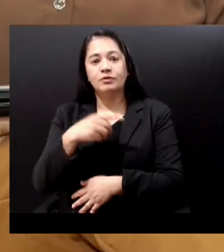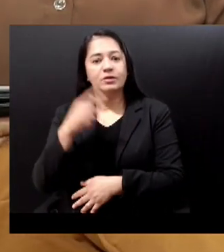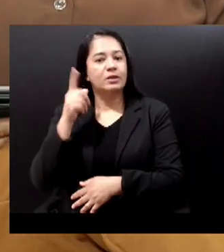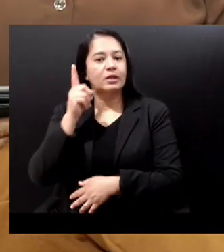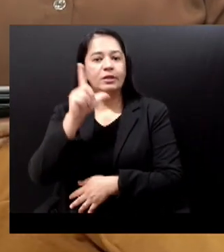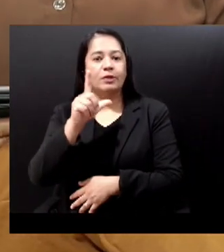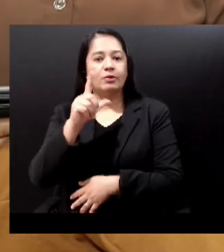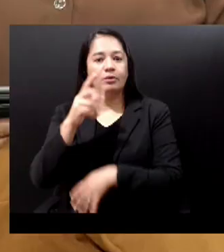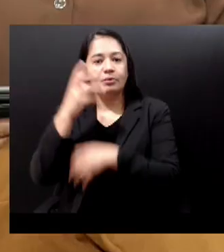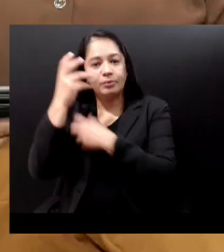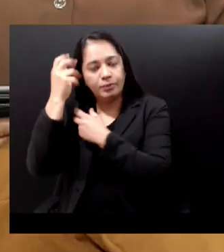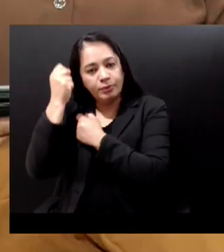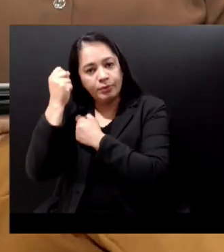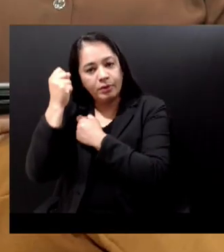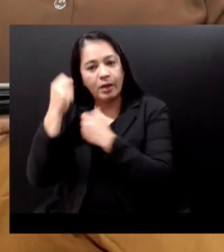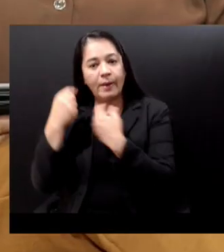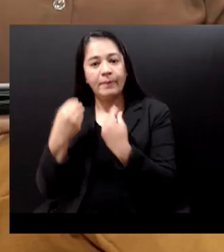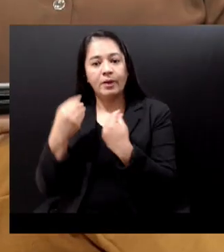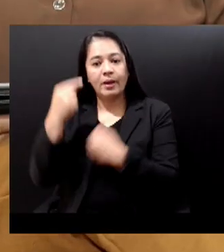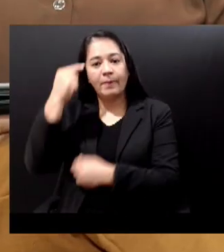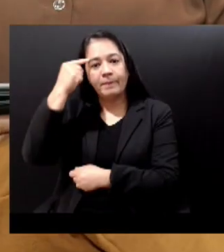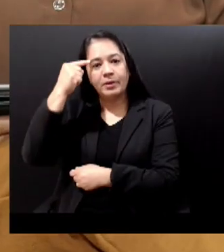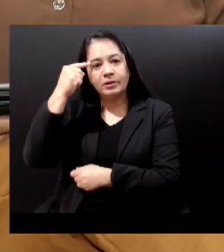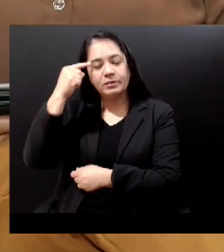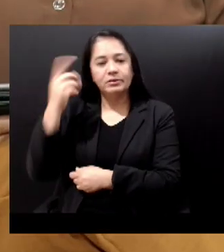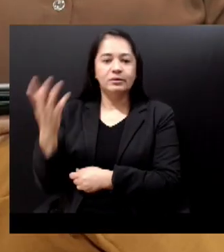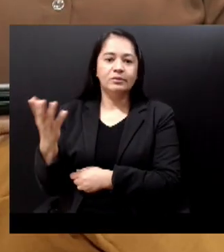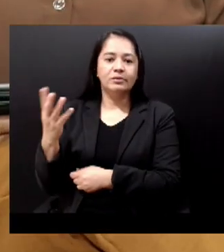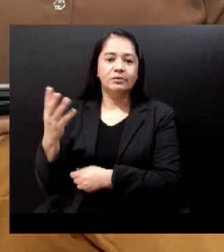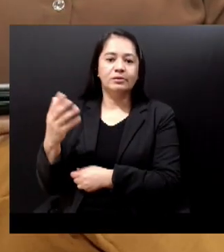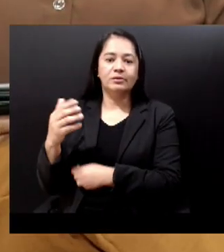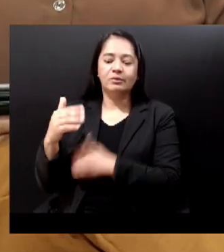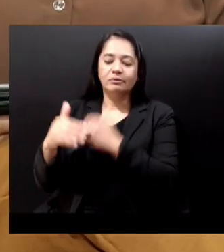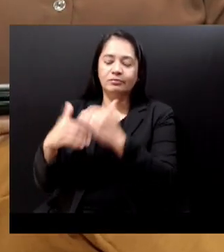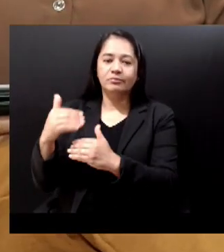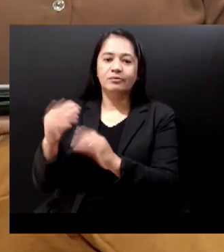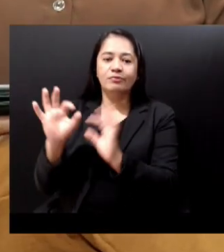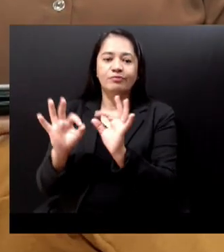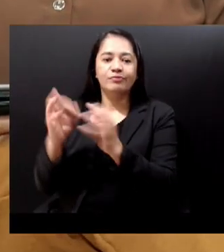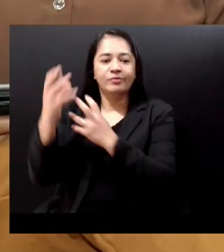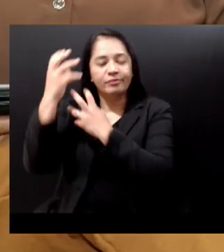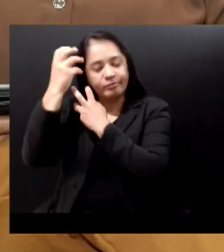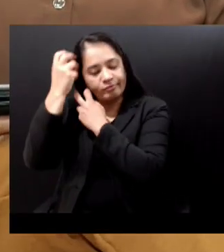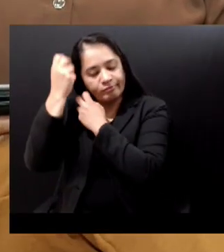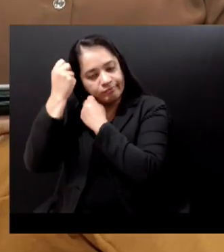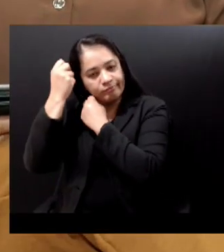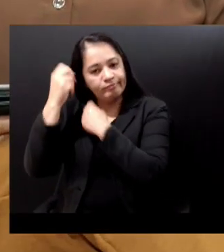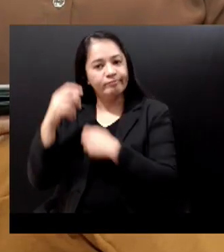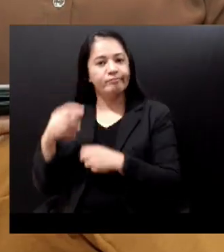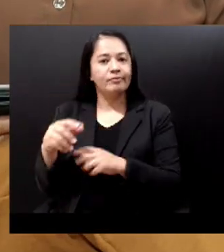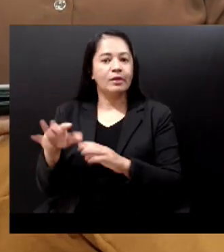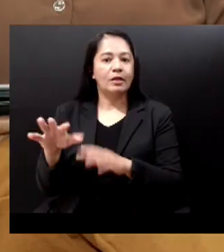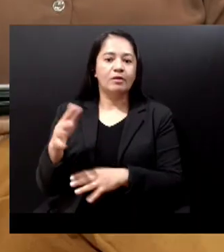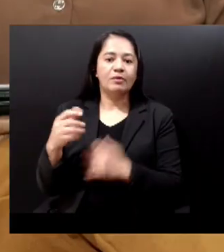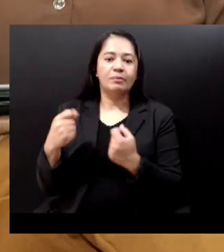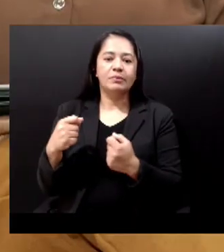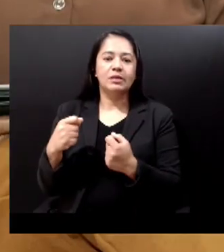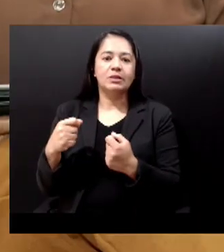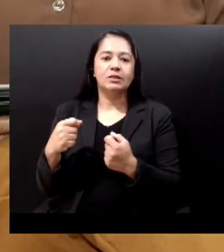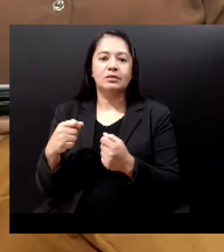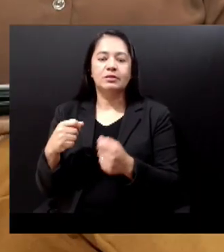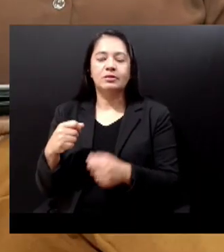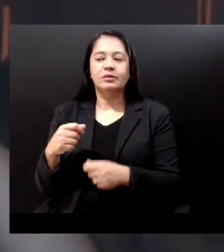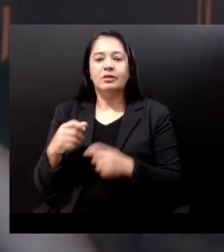para pensar num resultado final que seja um ajuste no sono, né. Então talvez seja preciso cutucar um pouco mais esse